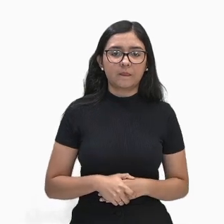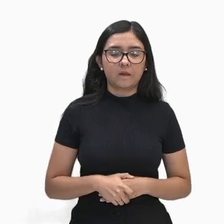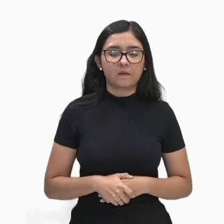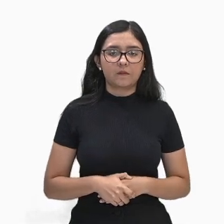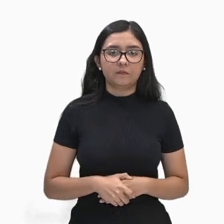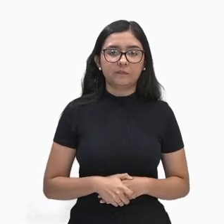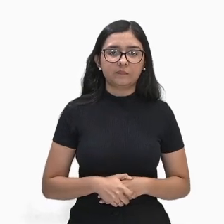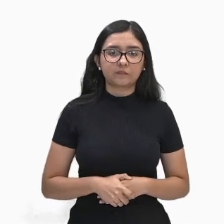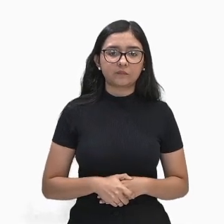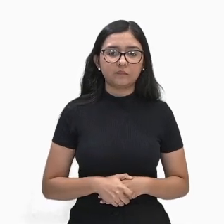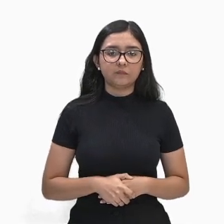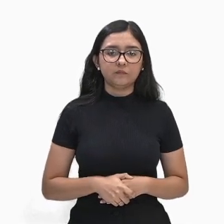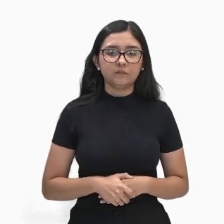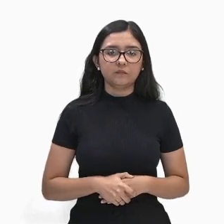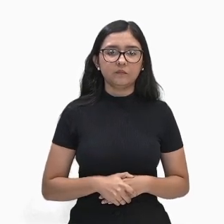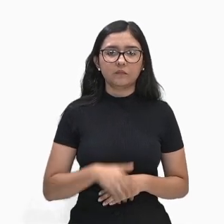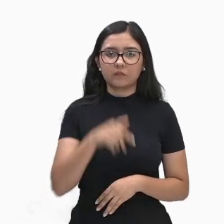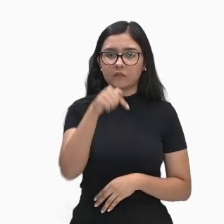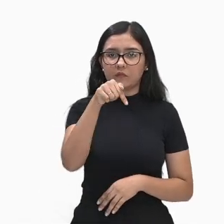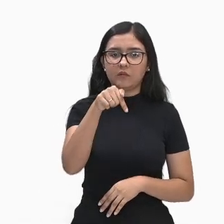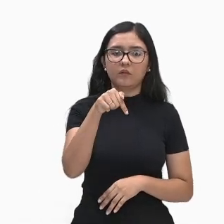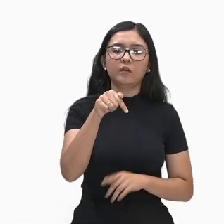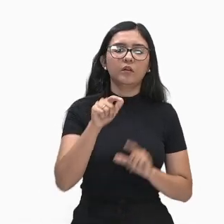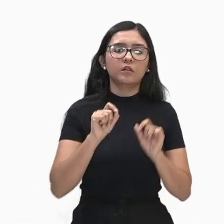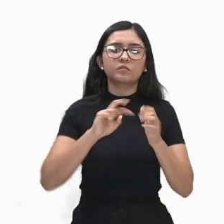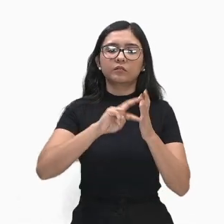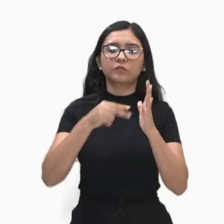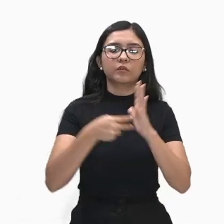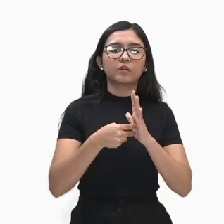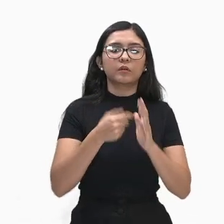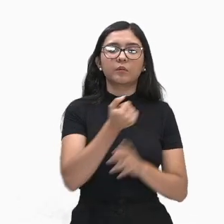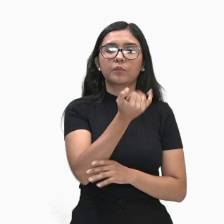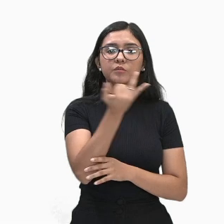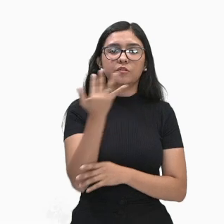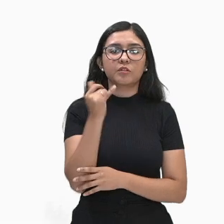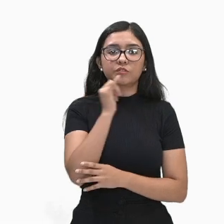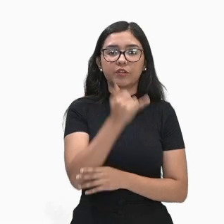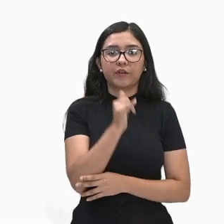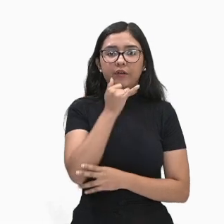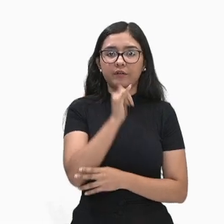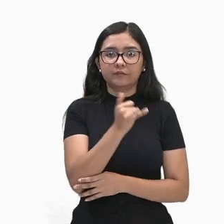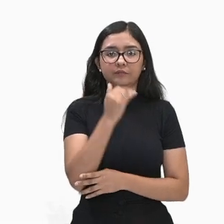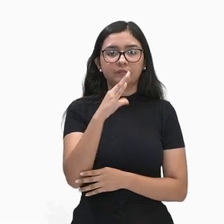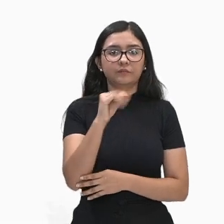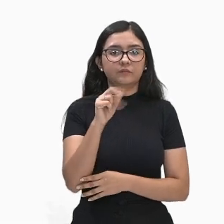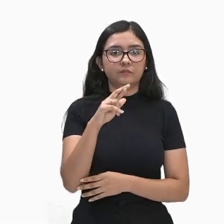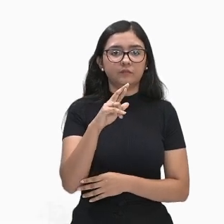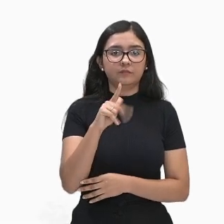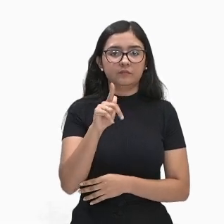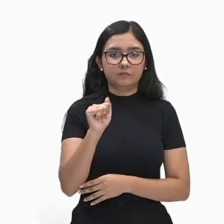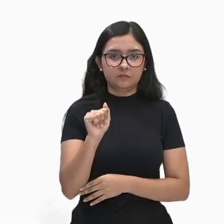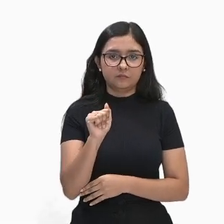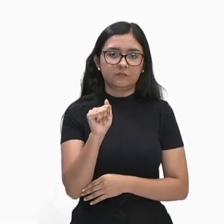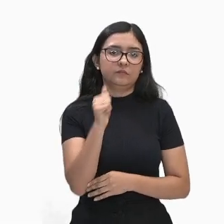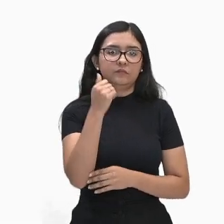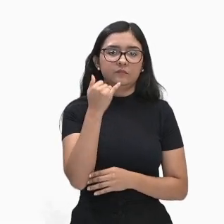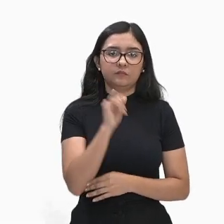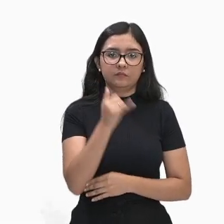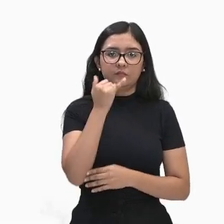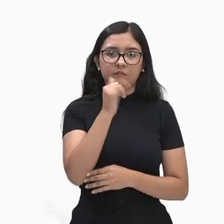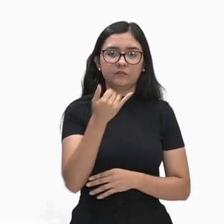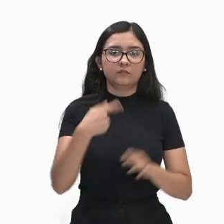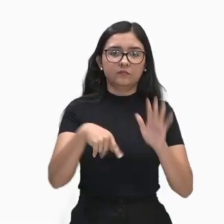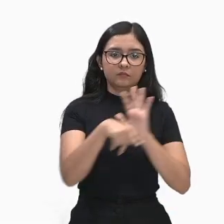onde Q é a quantidade de carga, tá certo? A quantidade de carga que o corpo